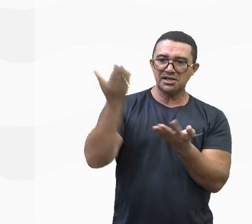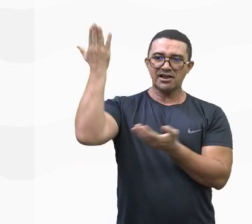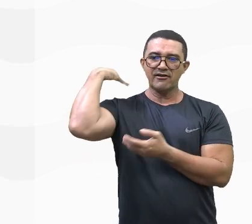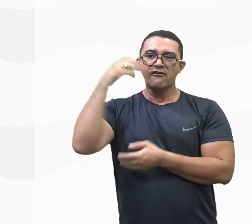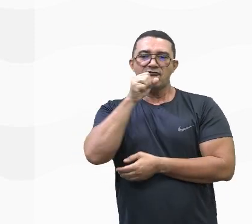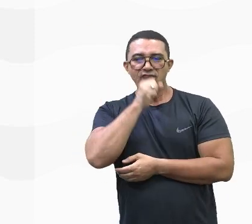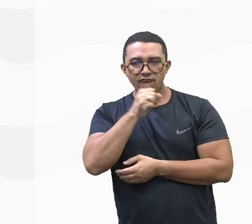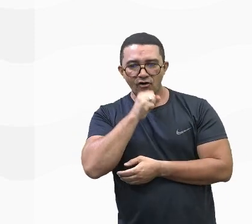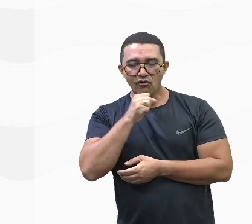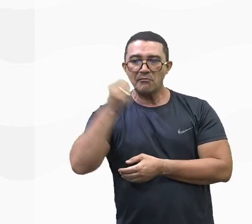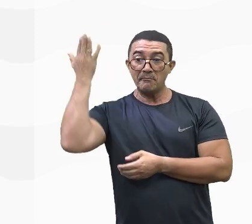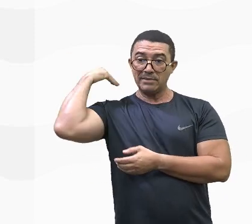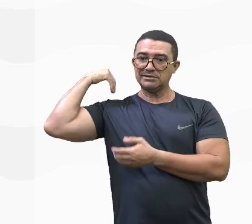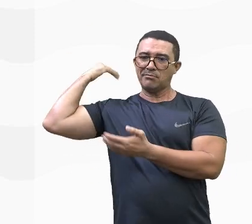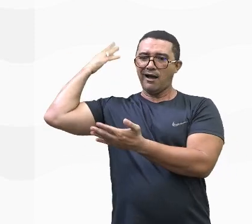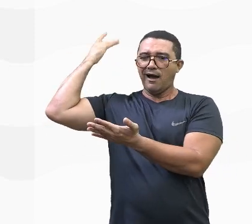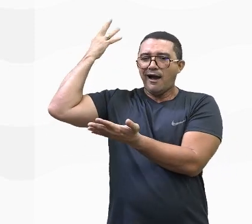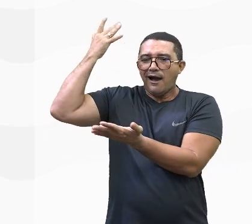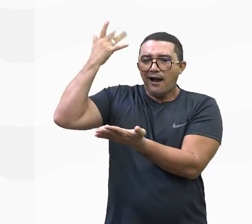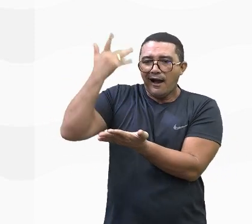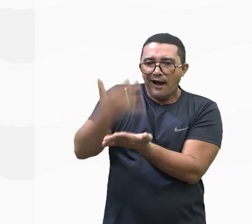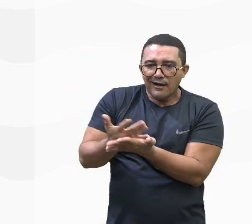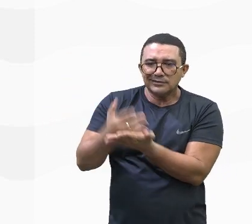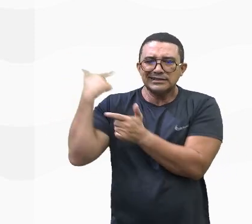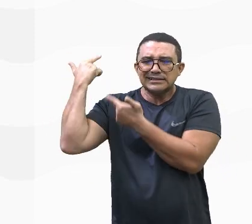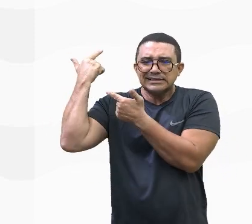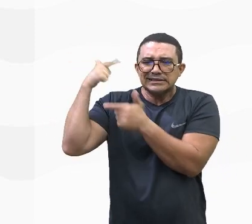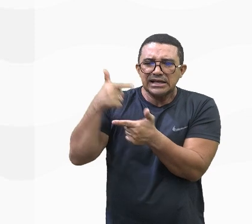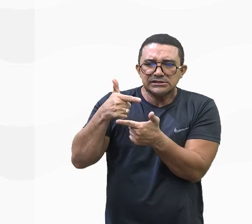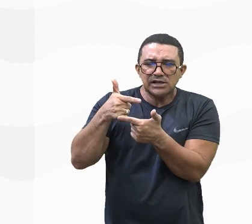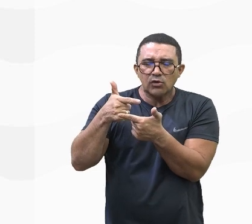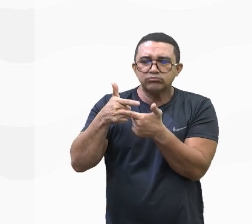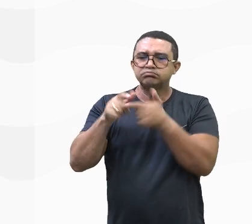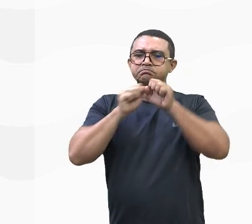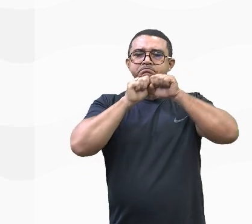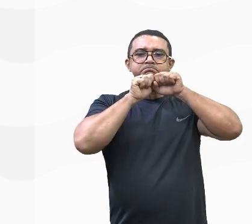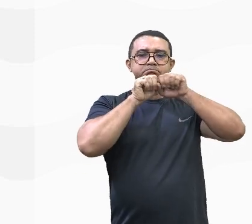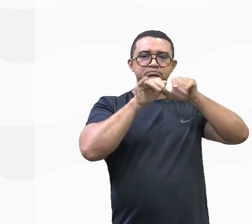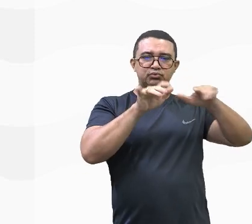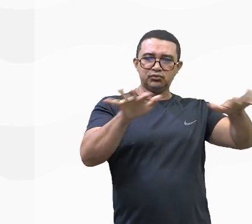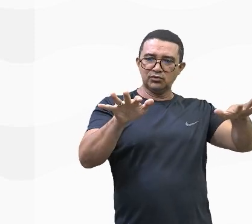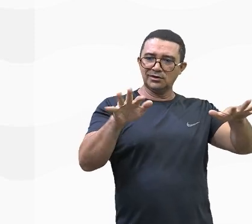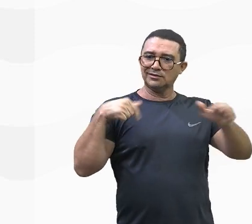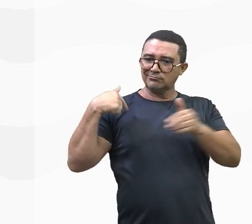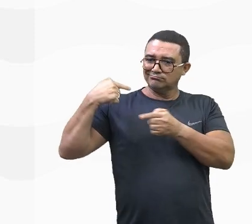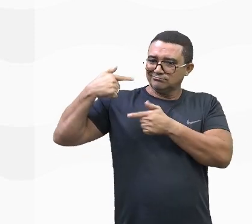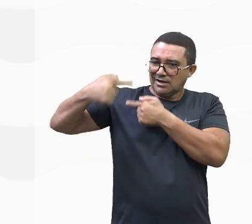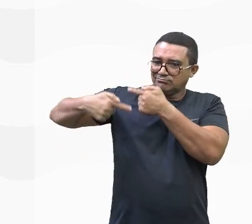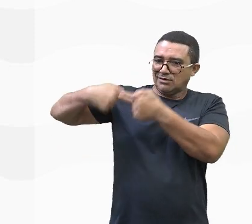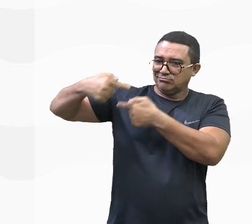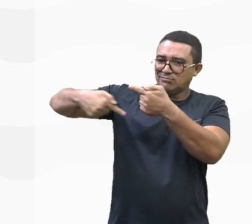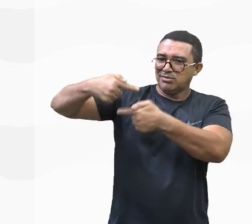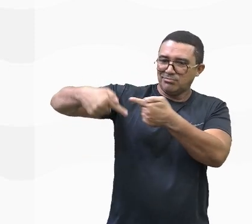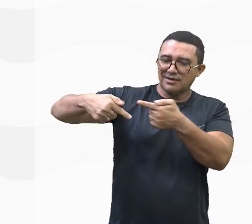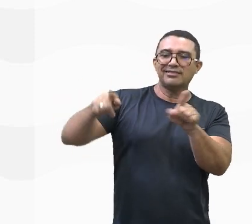avós trouxeram ou nos deixaram compromete com o tipo de música que